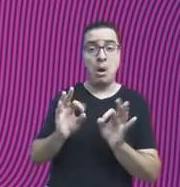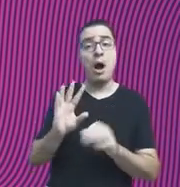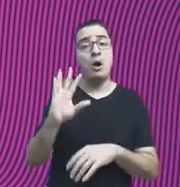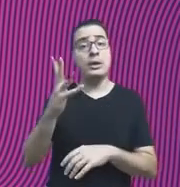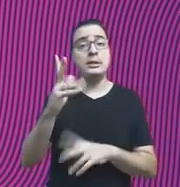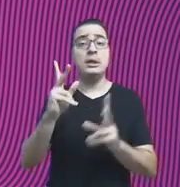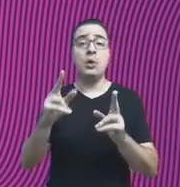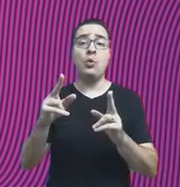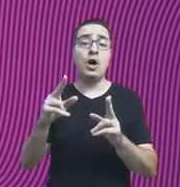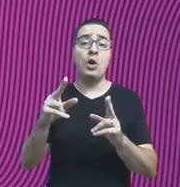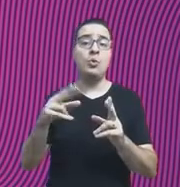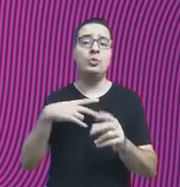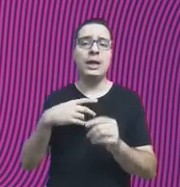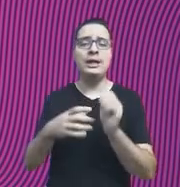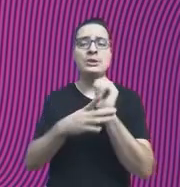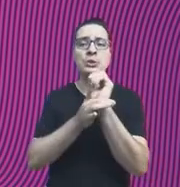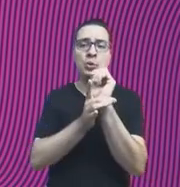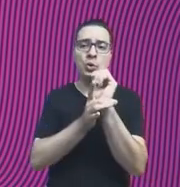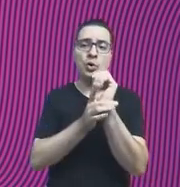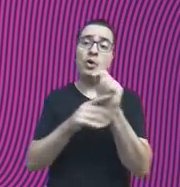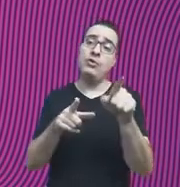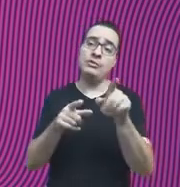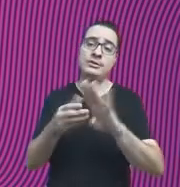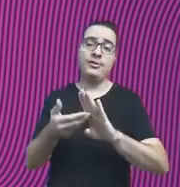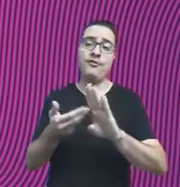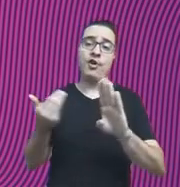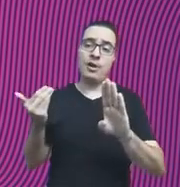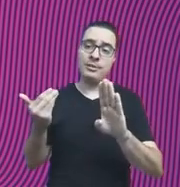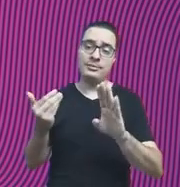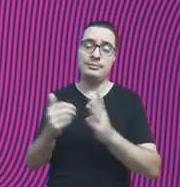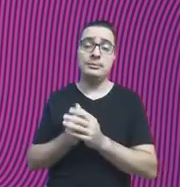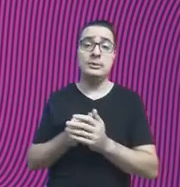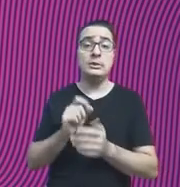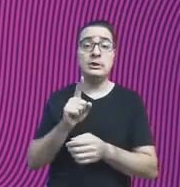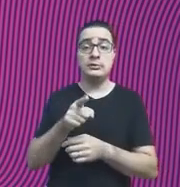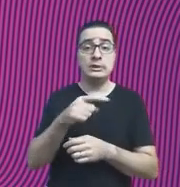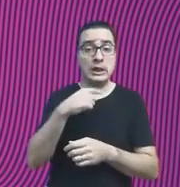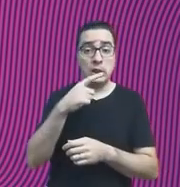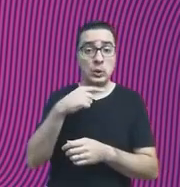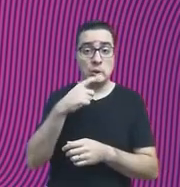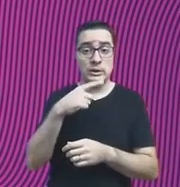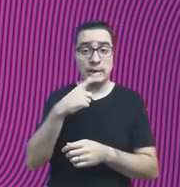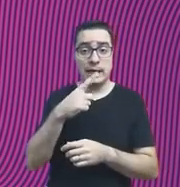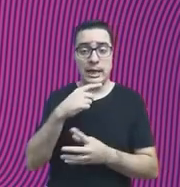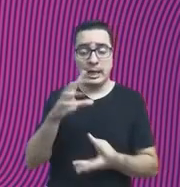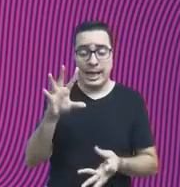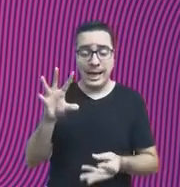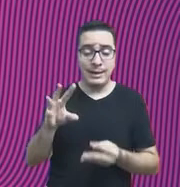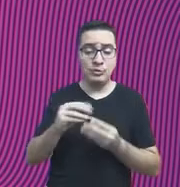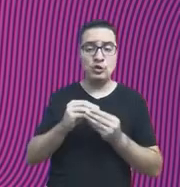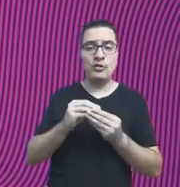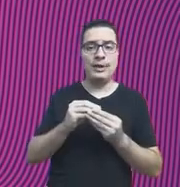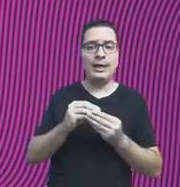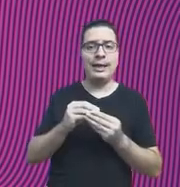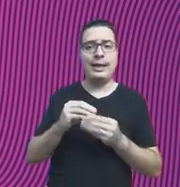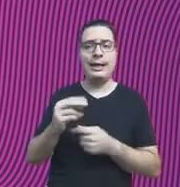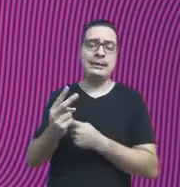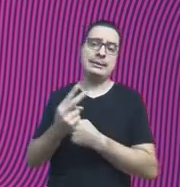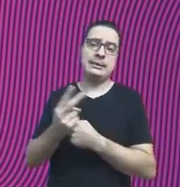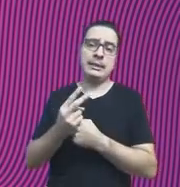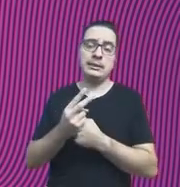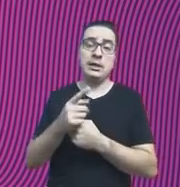se cuida, ou você está fora. Ou você não consegue absorver assistência, você vai ficar